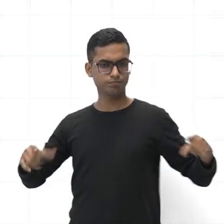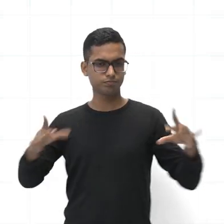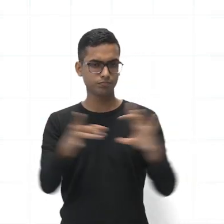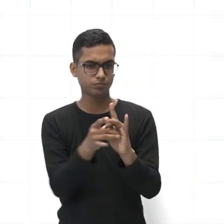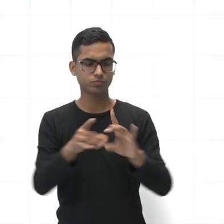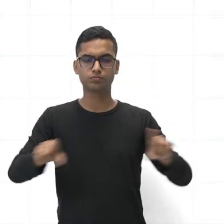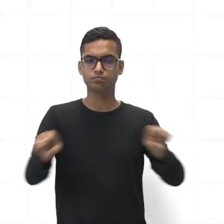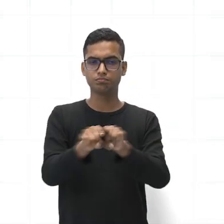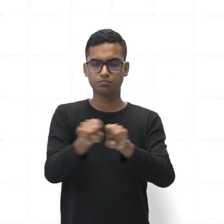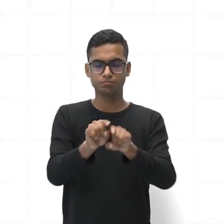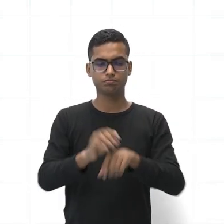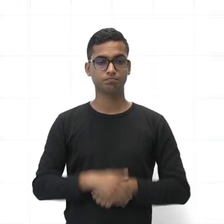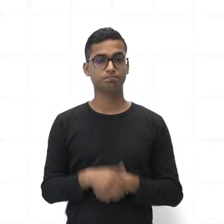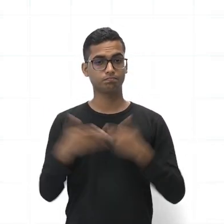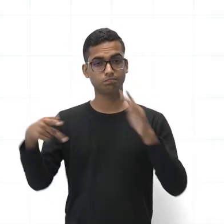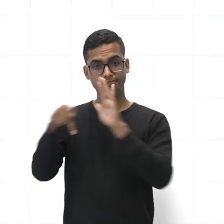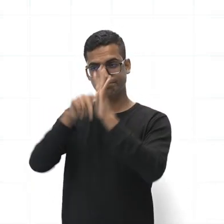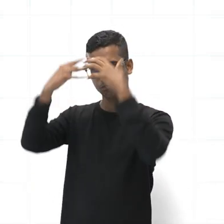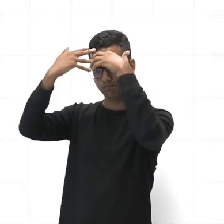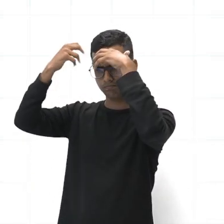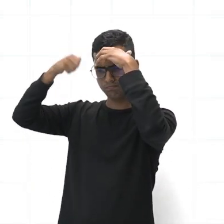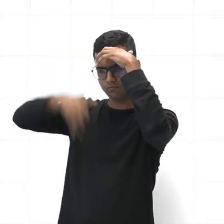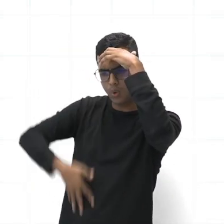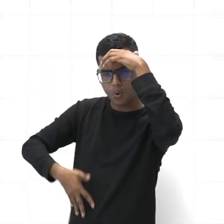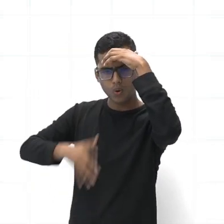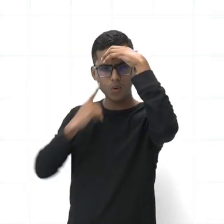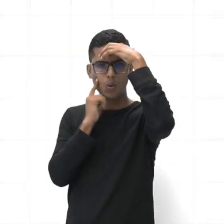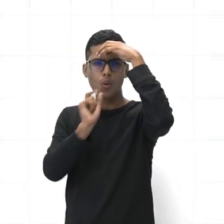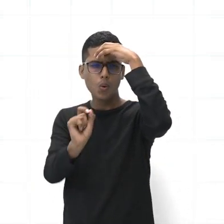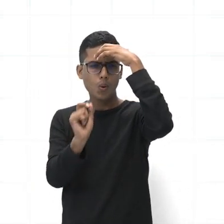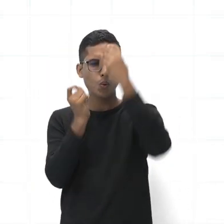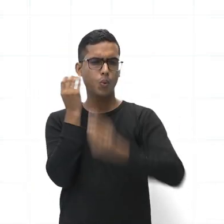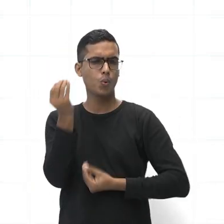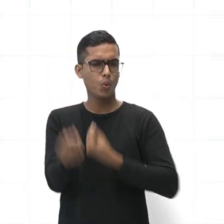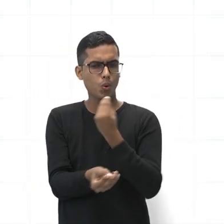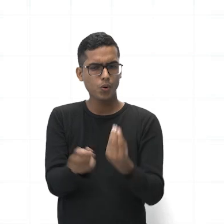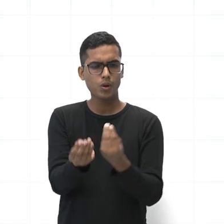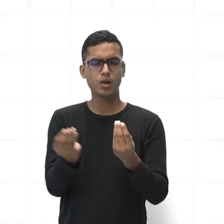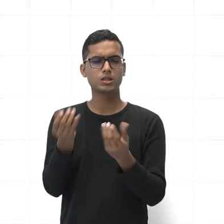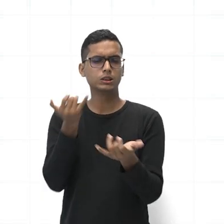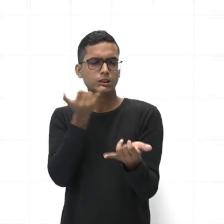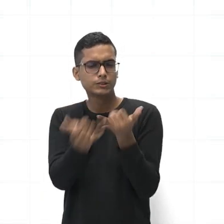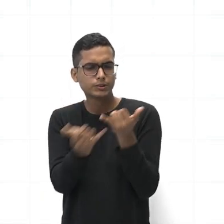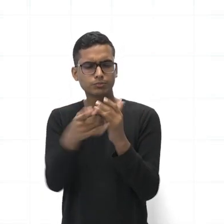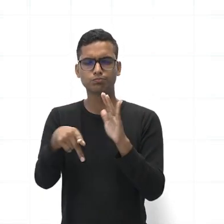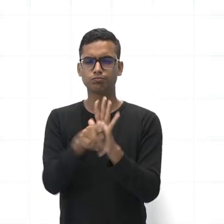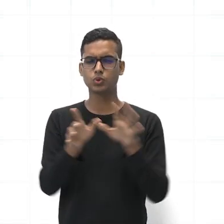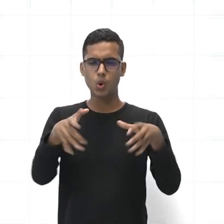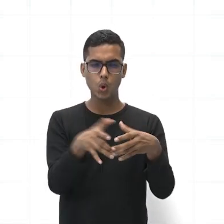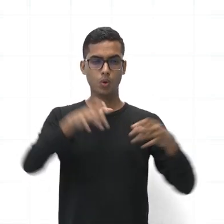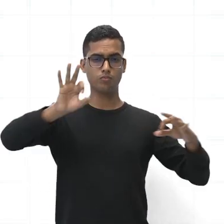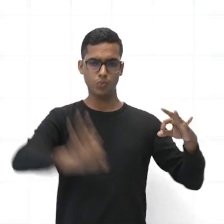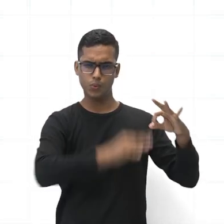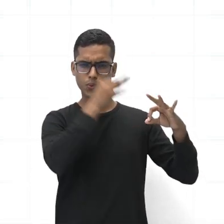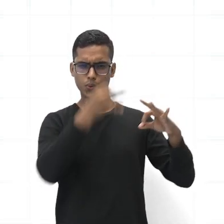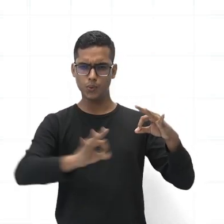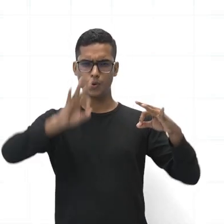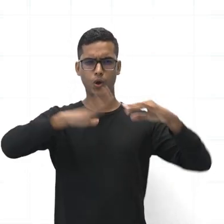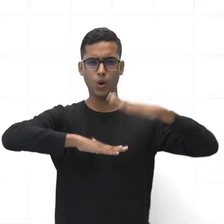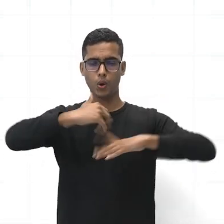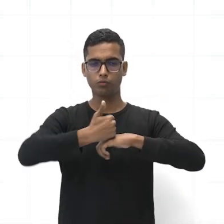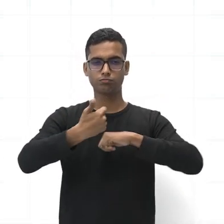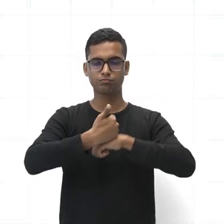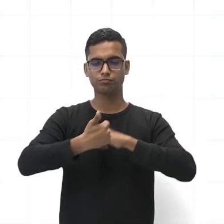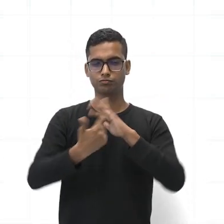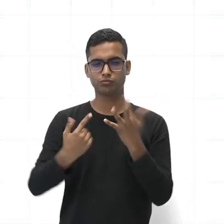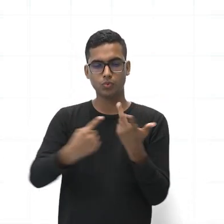O sistema nervoso periférico, por sua vez, funciona como uma orquestra completa, formada por